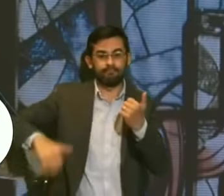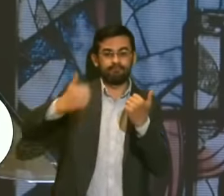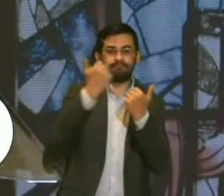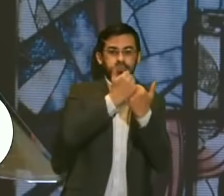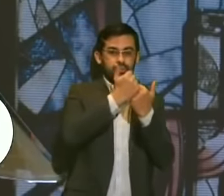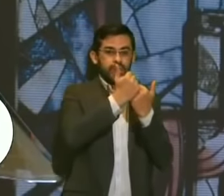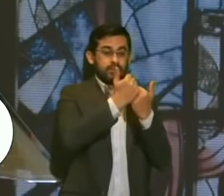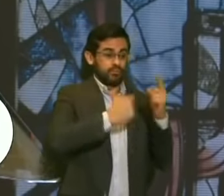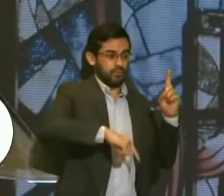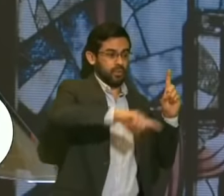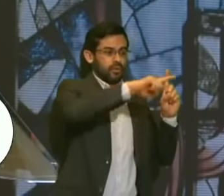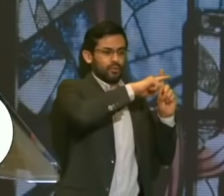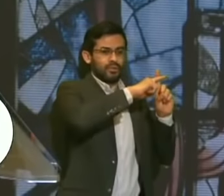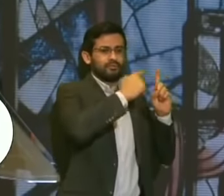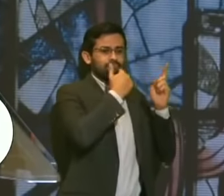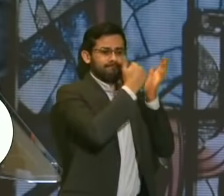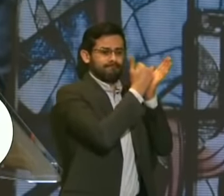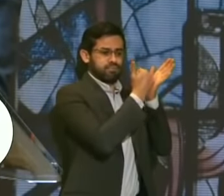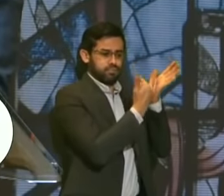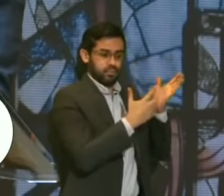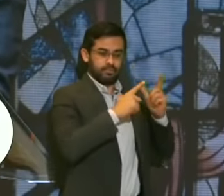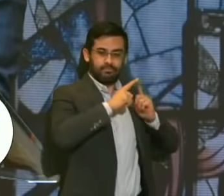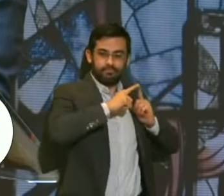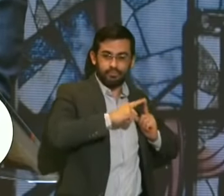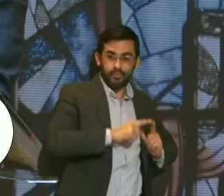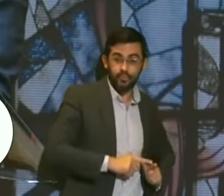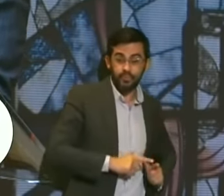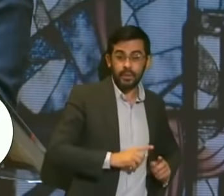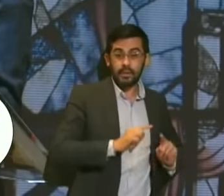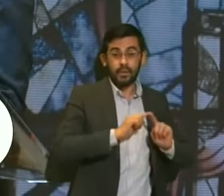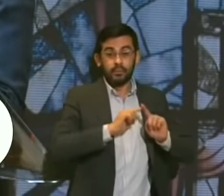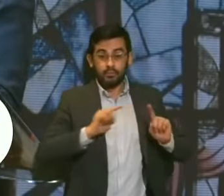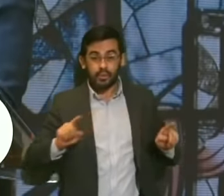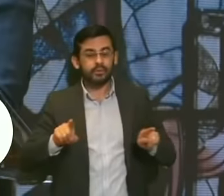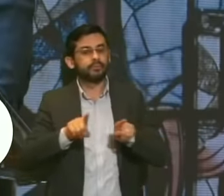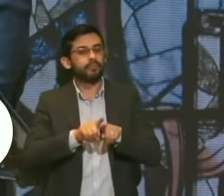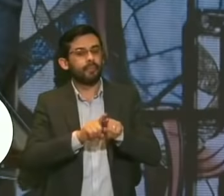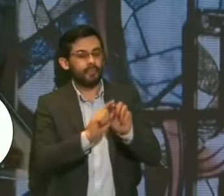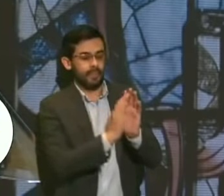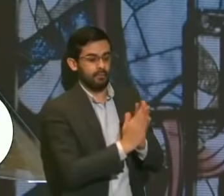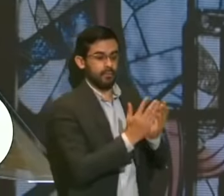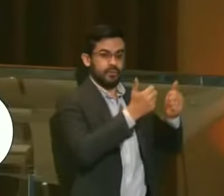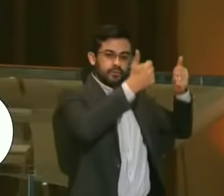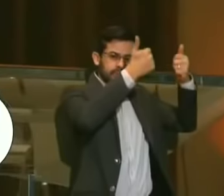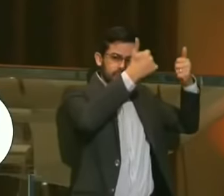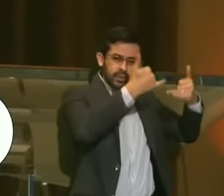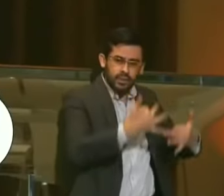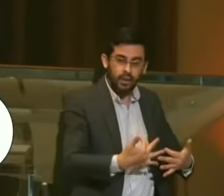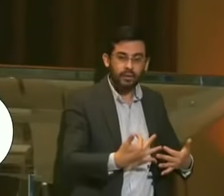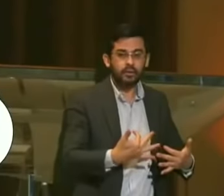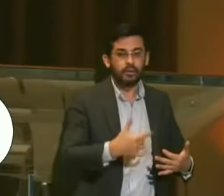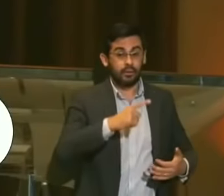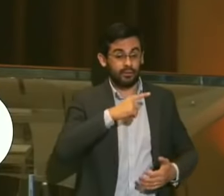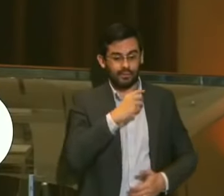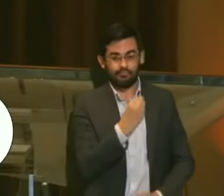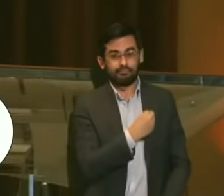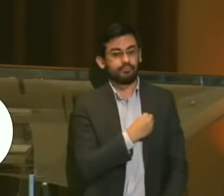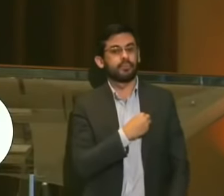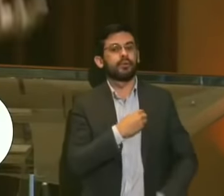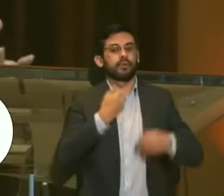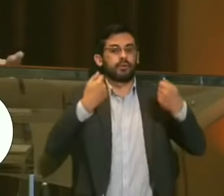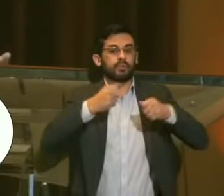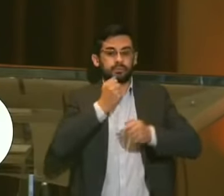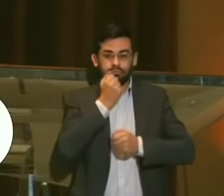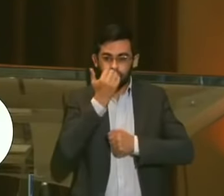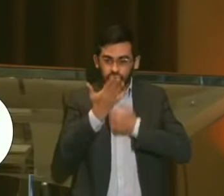nossos pecados na cruz. Mas a Bíblia também vai dizer que existem pecados que precisam ser confessados,